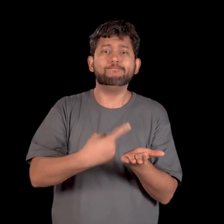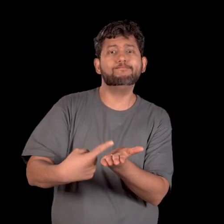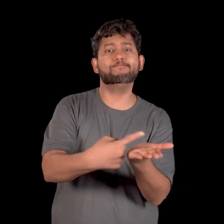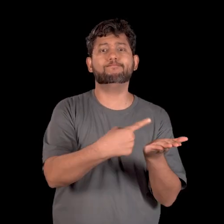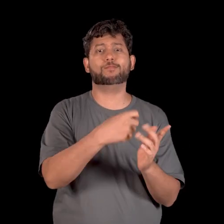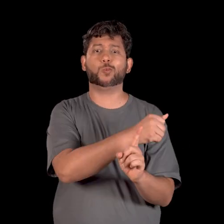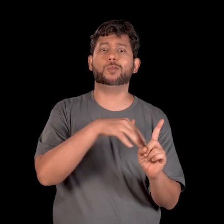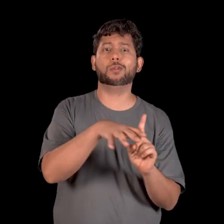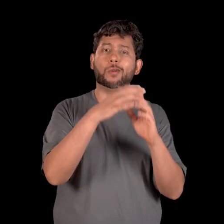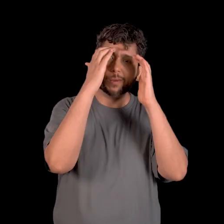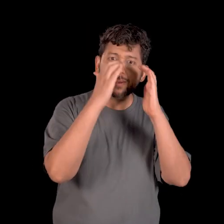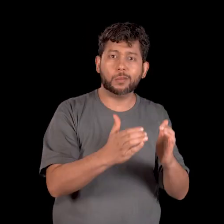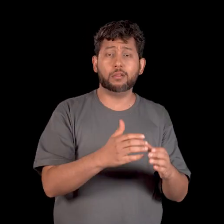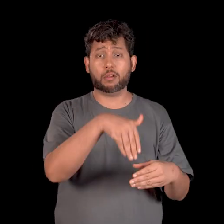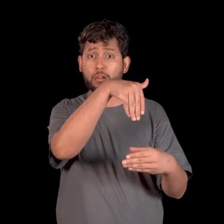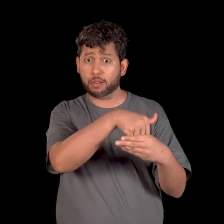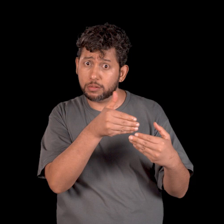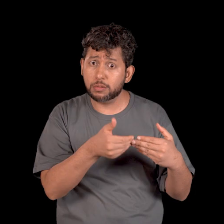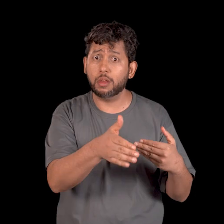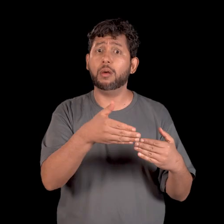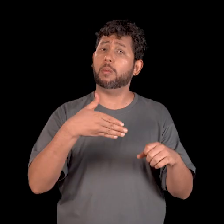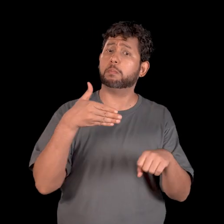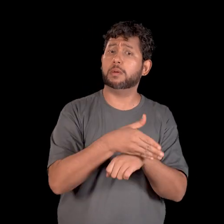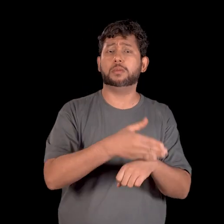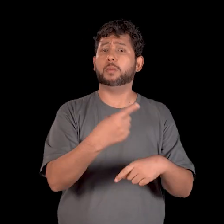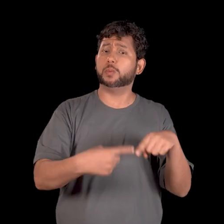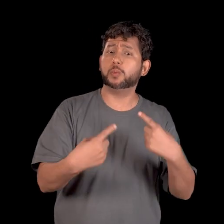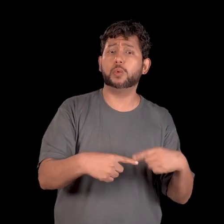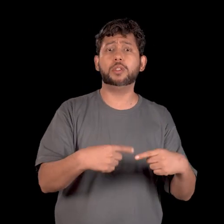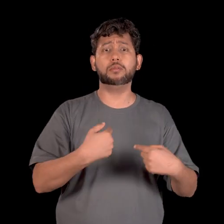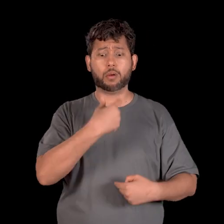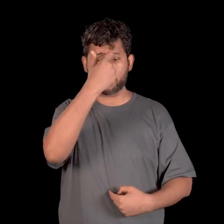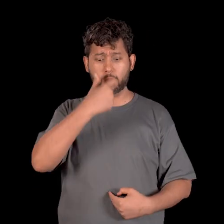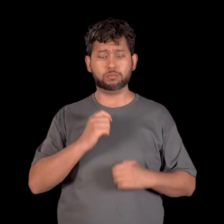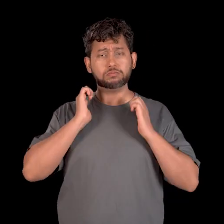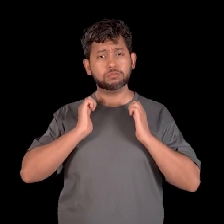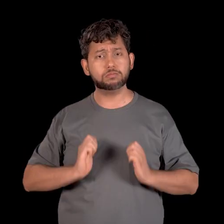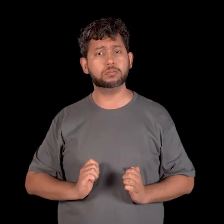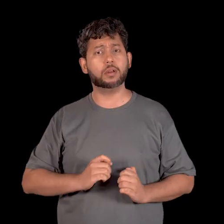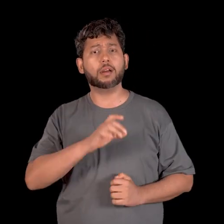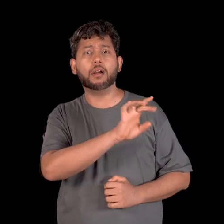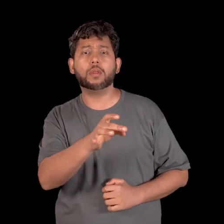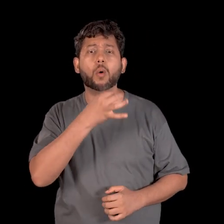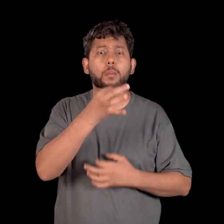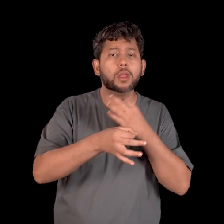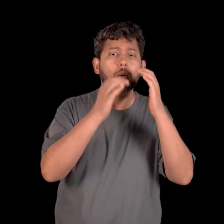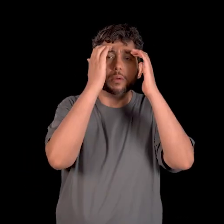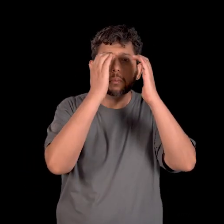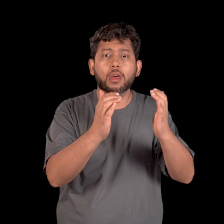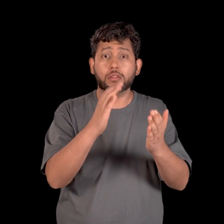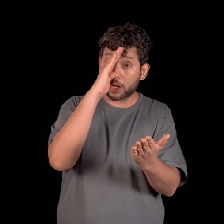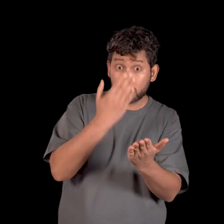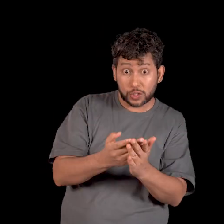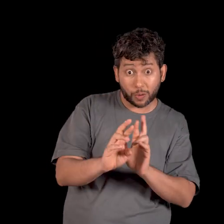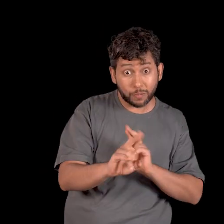democráticas, respeitando os pactos sociais de vida em sociedade, acatando o resultado das eleições e participando de debates políticos com